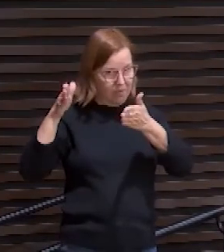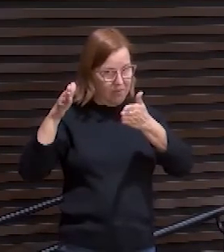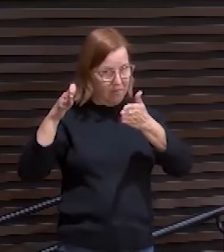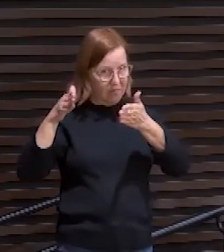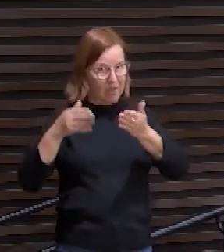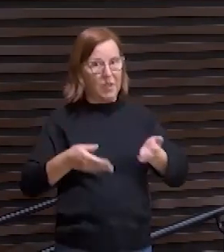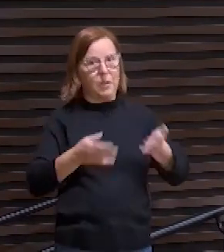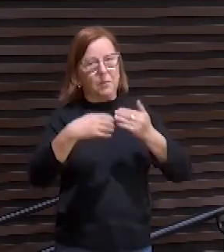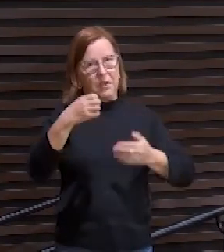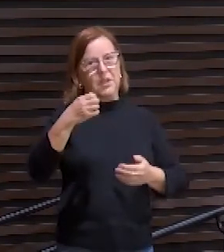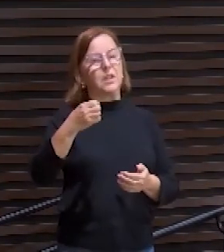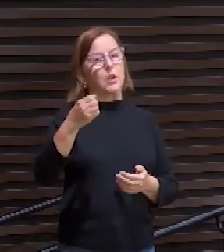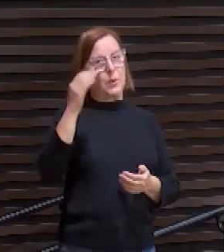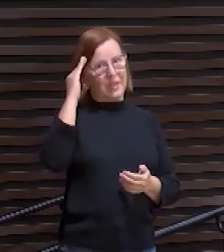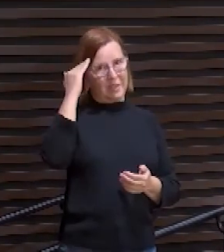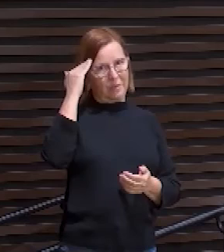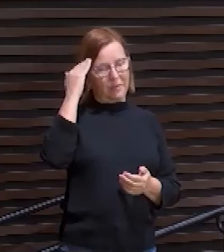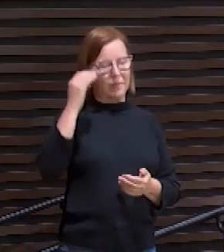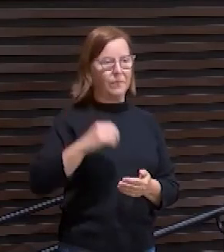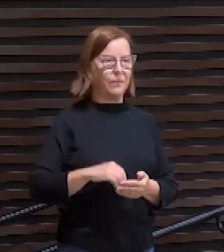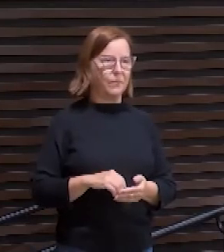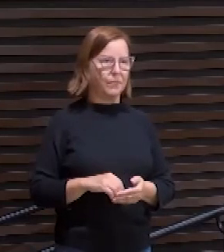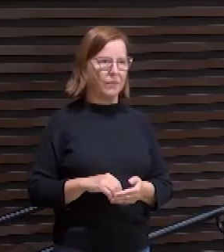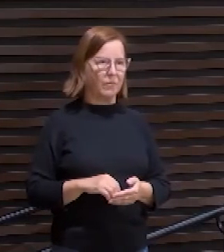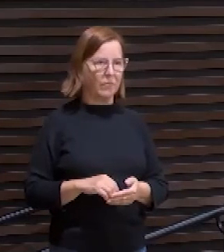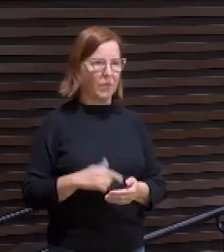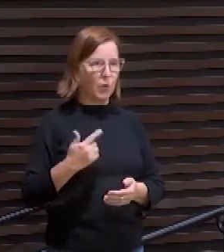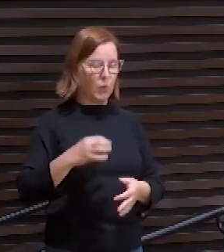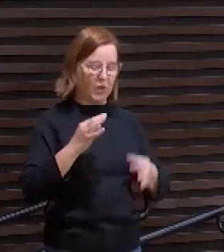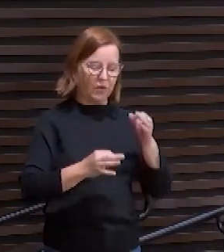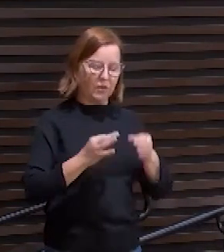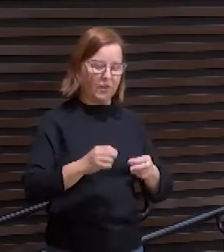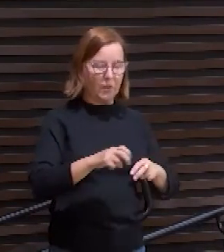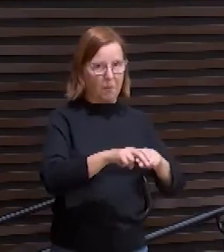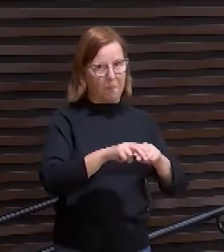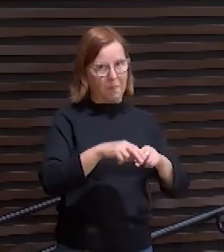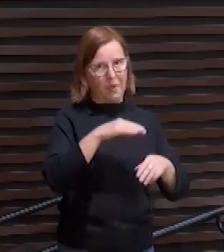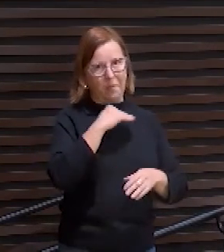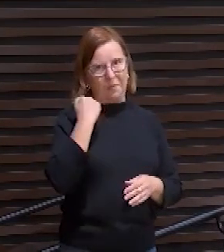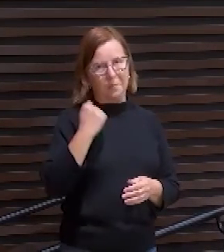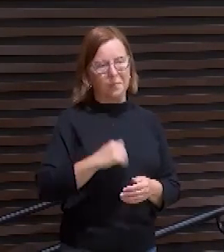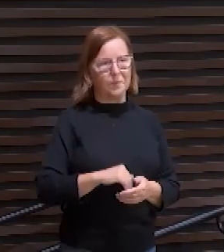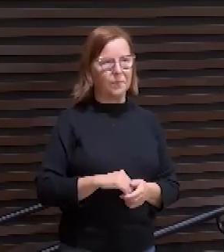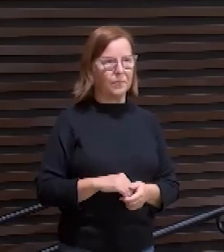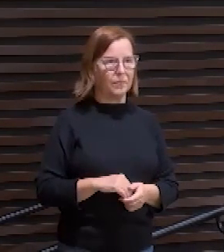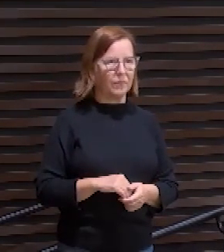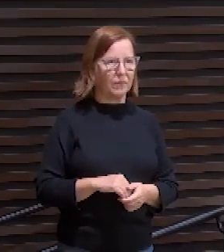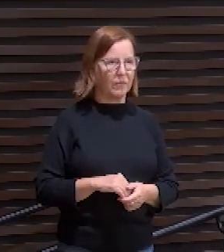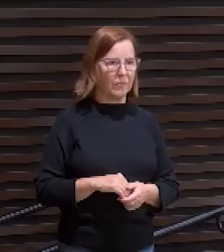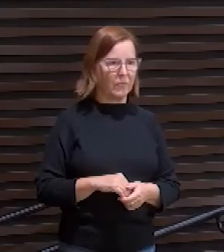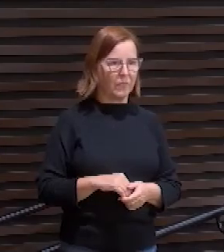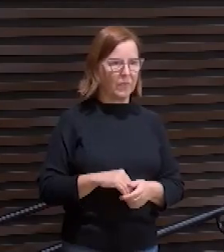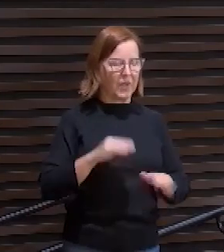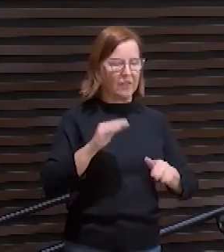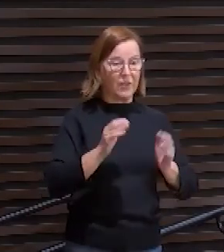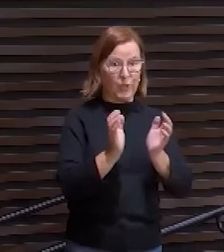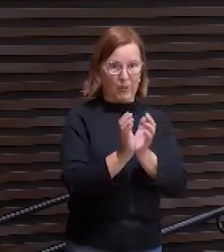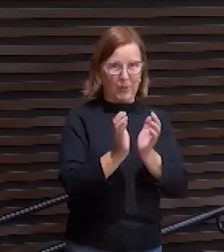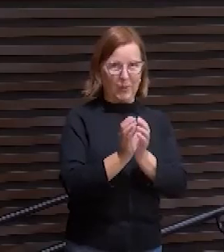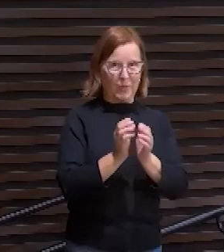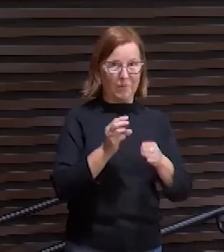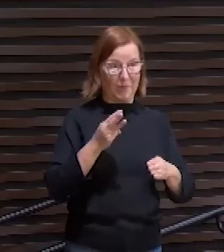entendimento. Não existe a justificação pela morte. Às vezes nos grupos de WhatsApp,